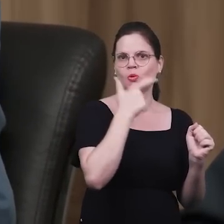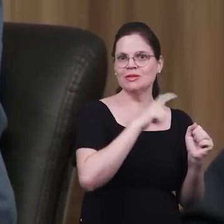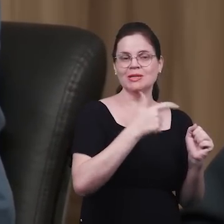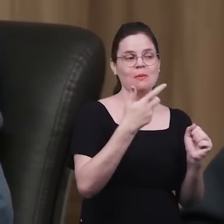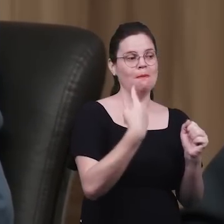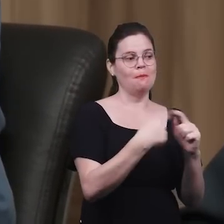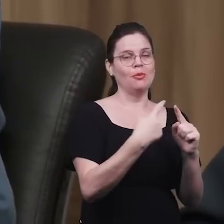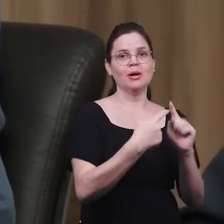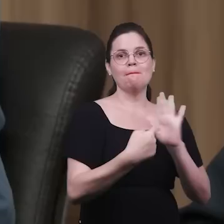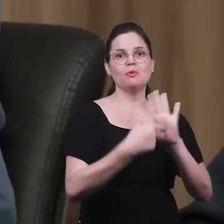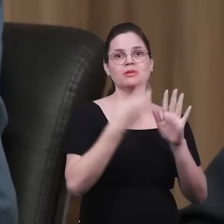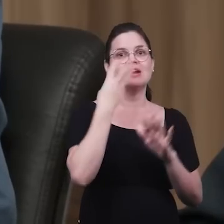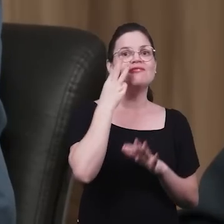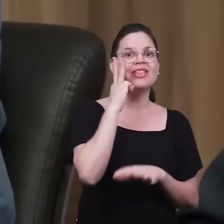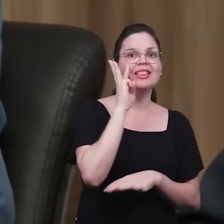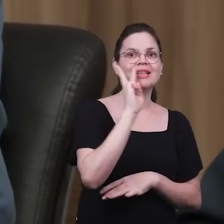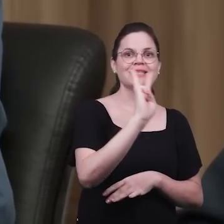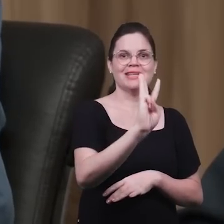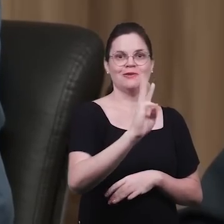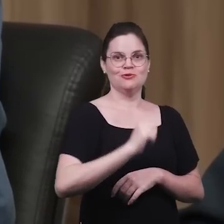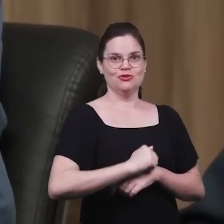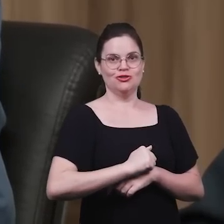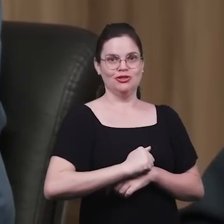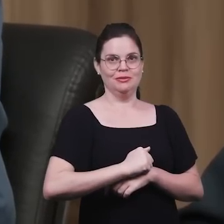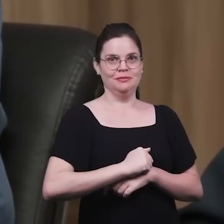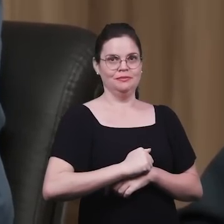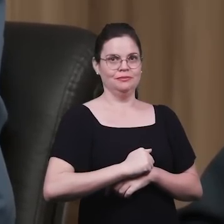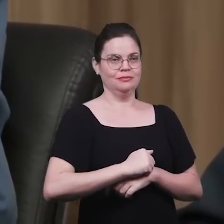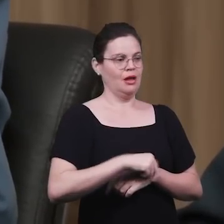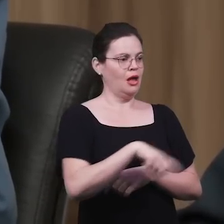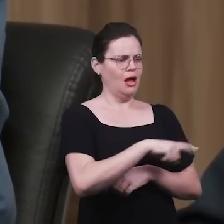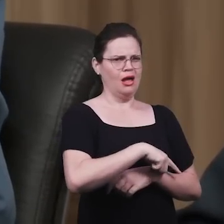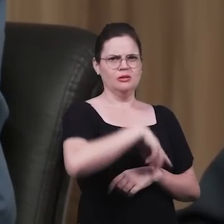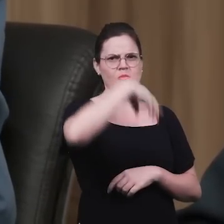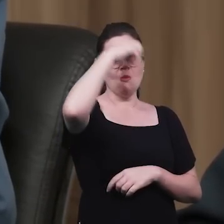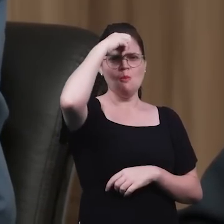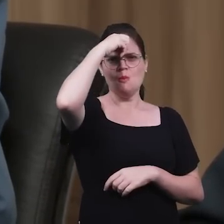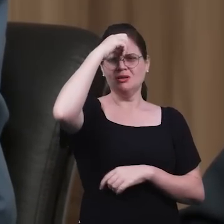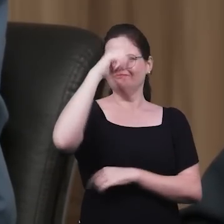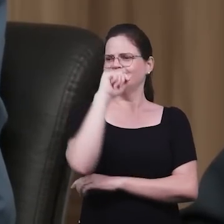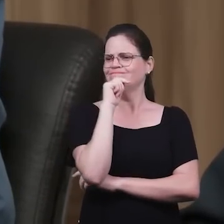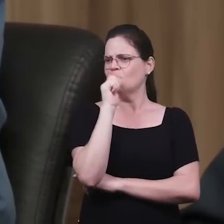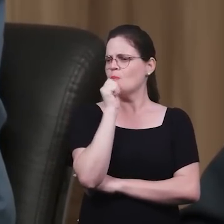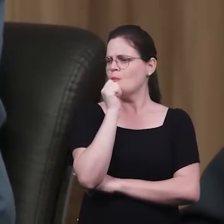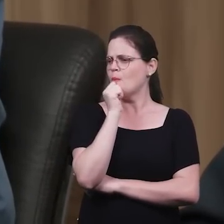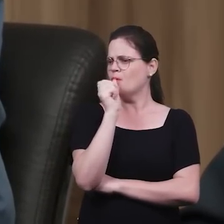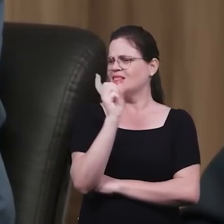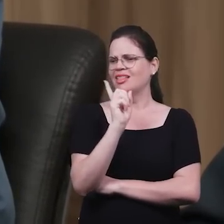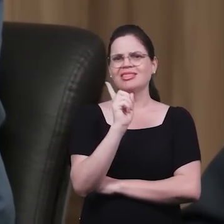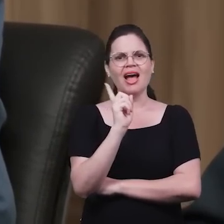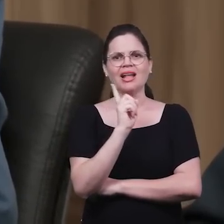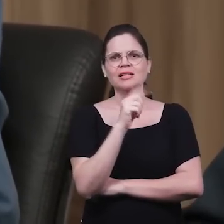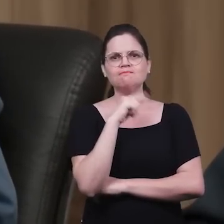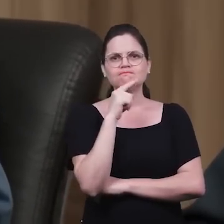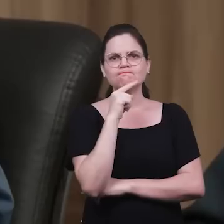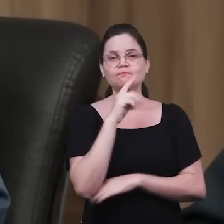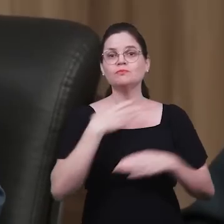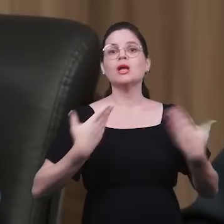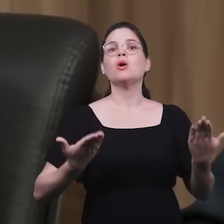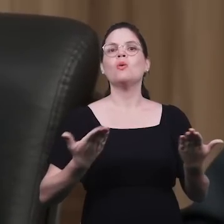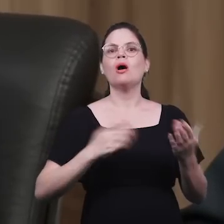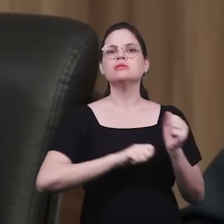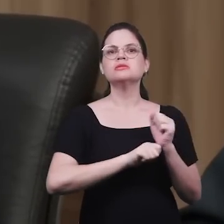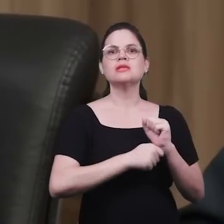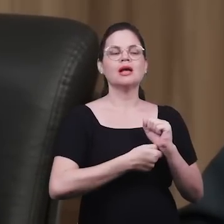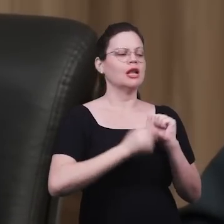o enigma. Ao terceiro dia, ninguém tinha discernido o enigma. E o enigma, qual